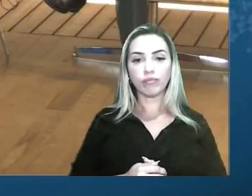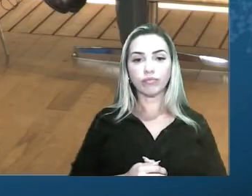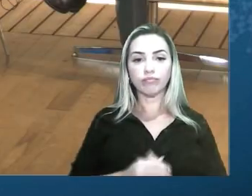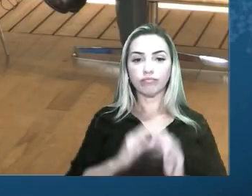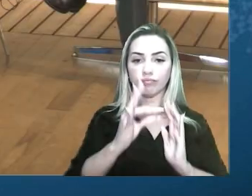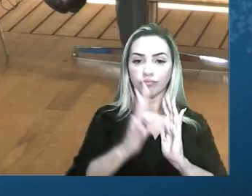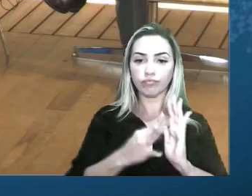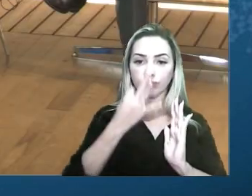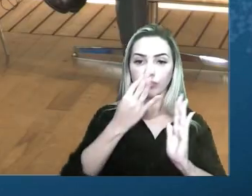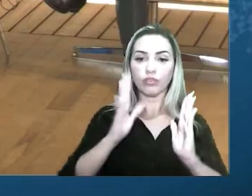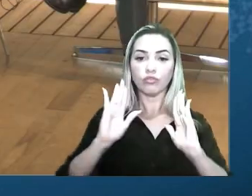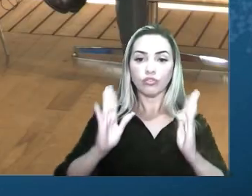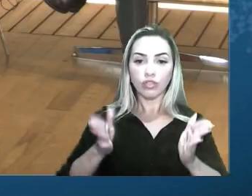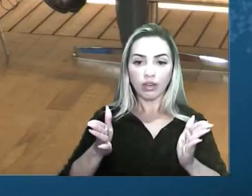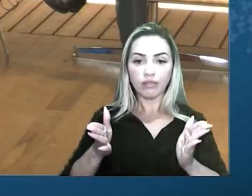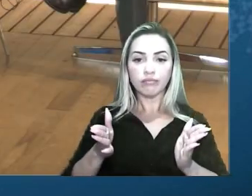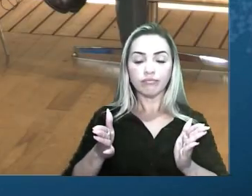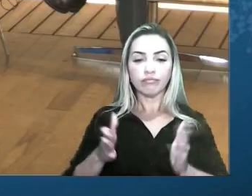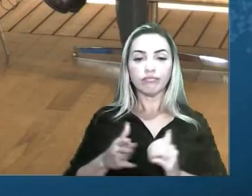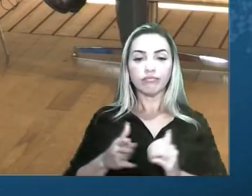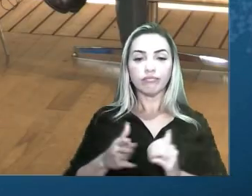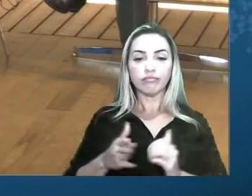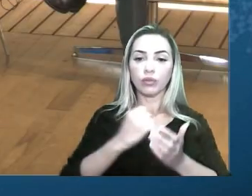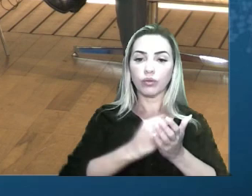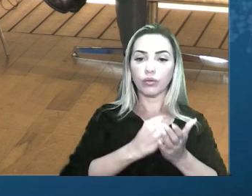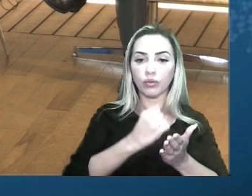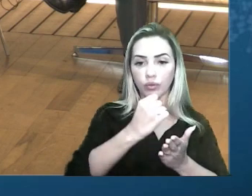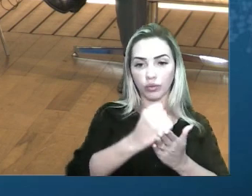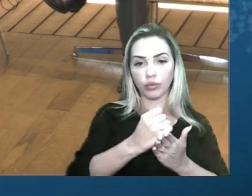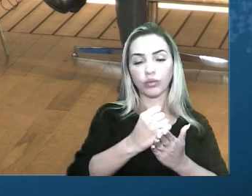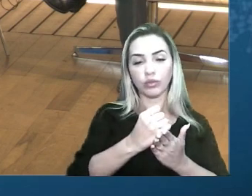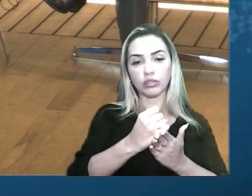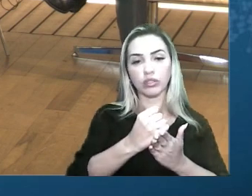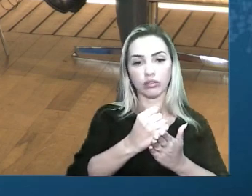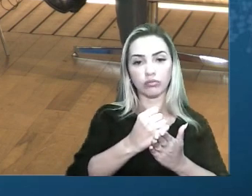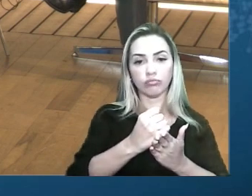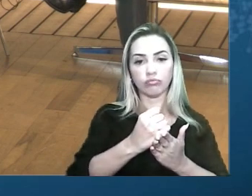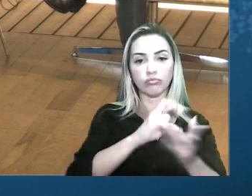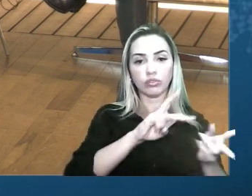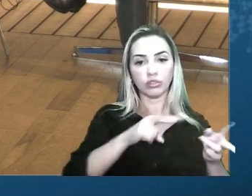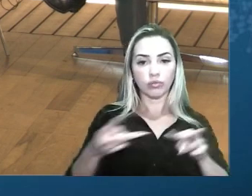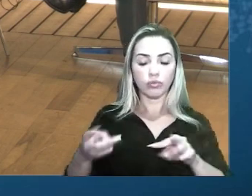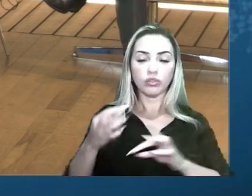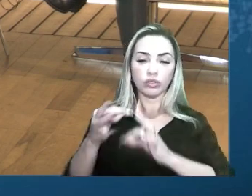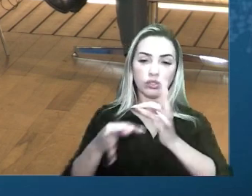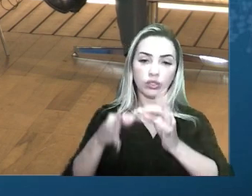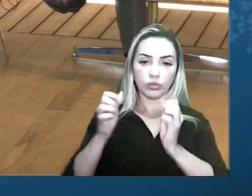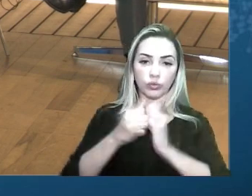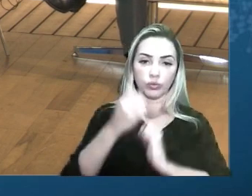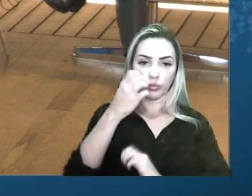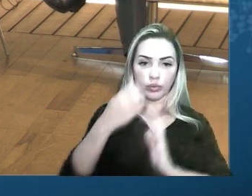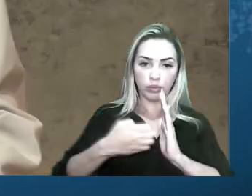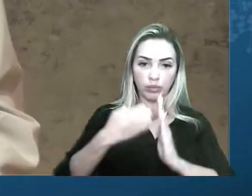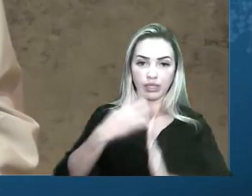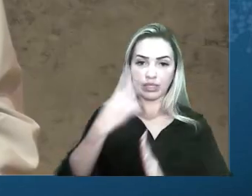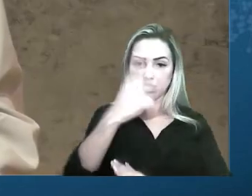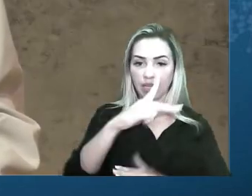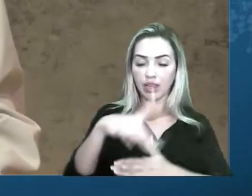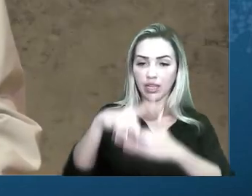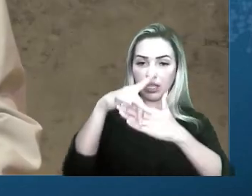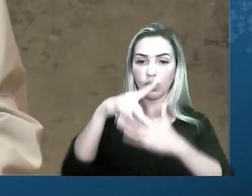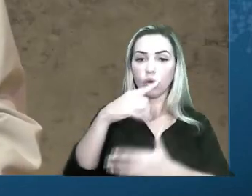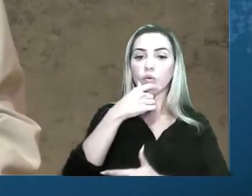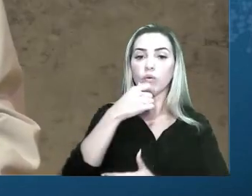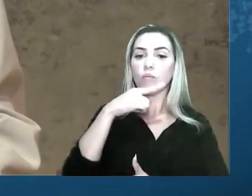já assinou o contrato de transferência de tecnologia com a Karen Cross, sob a liderança do Dr.